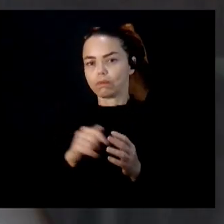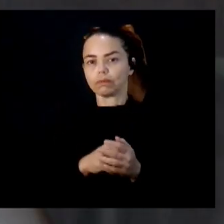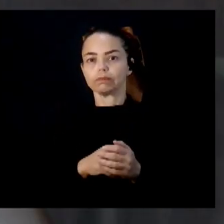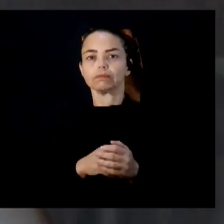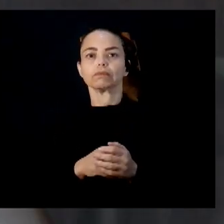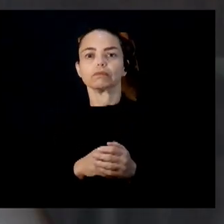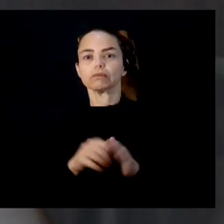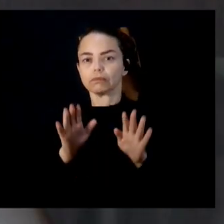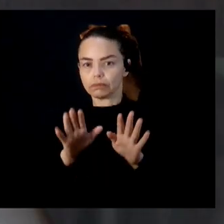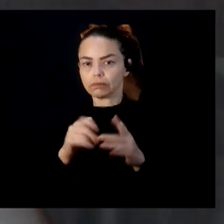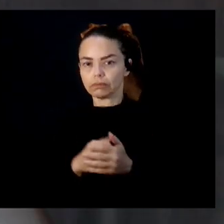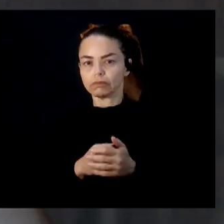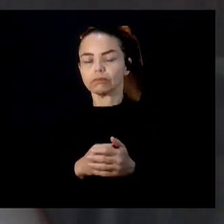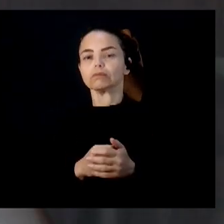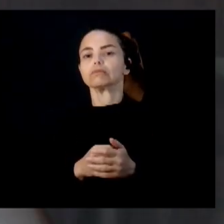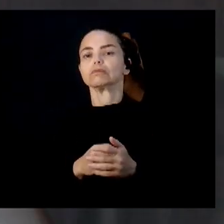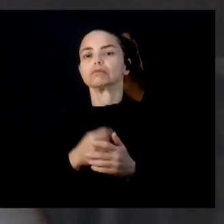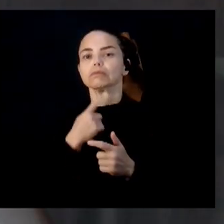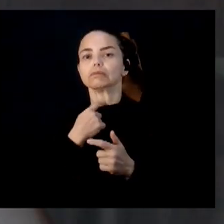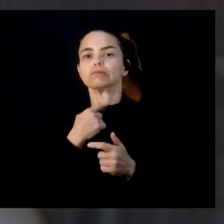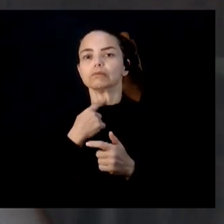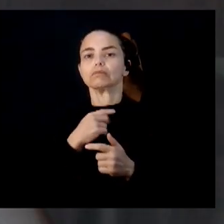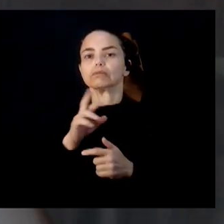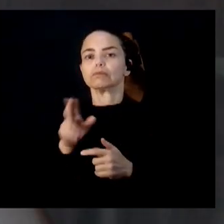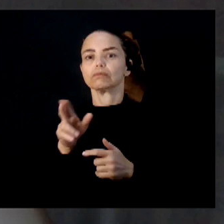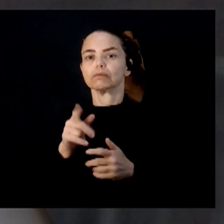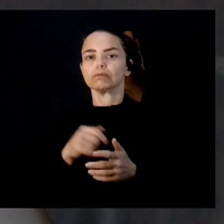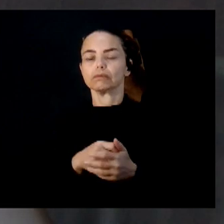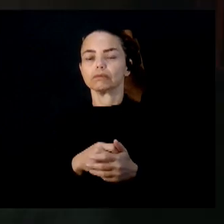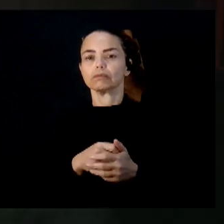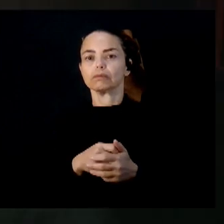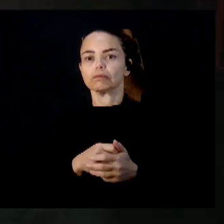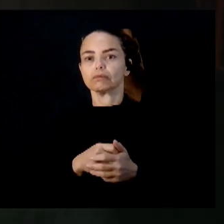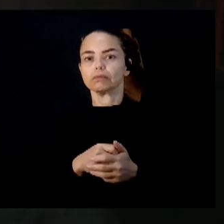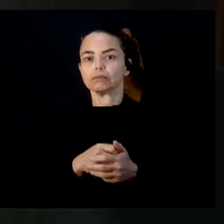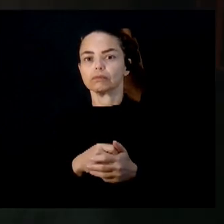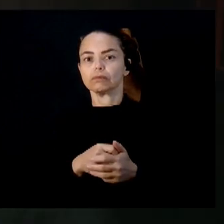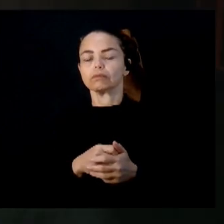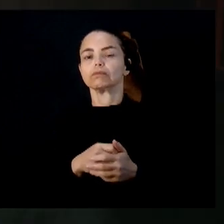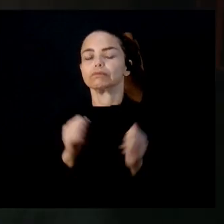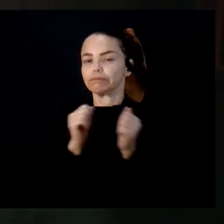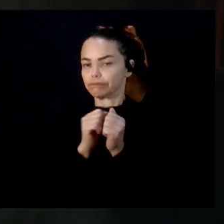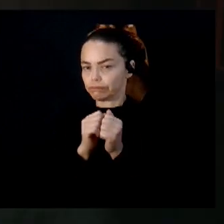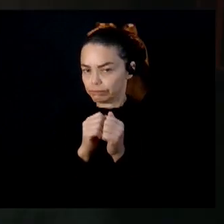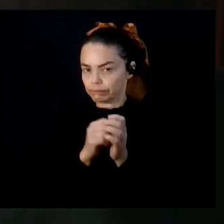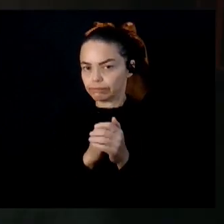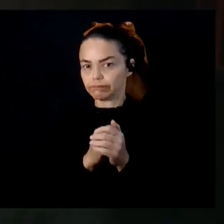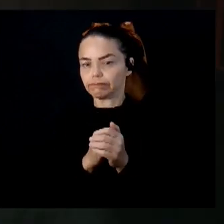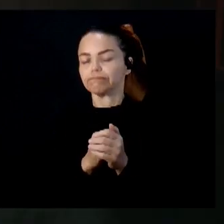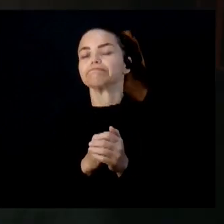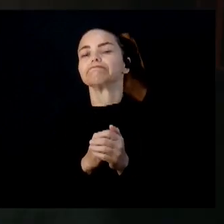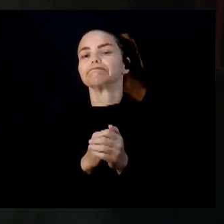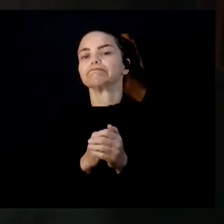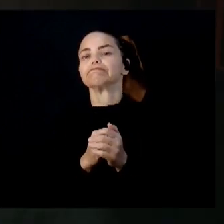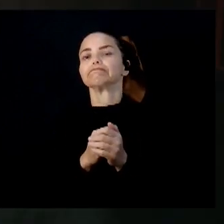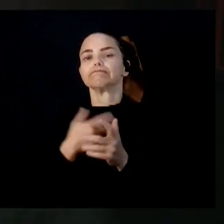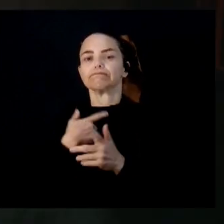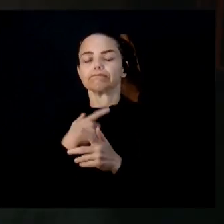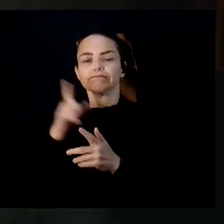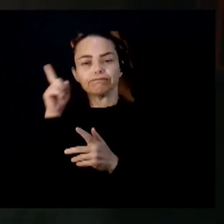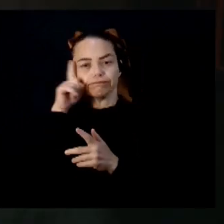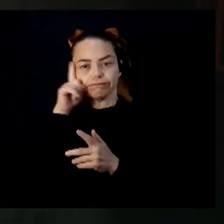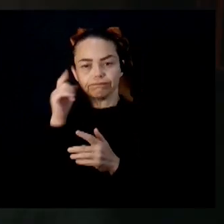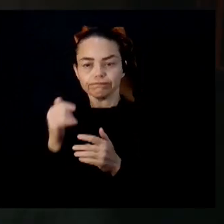se a gente for falar do desejo, é um campo bem diferente. Mas fazer tudo junto, por exemplo, é uma forma de criar uma rotina.